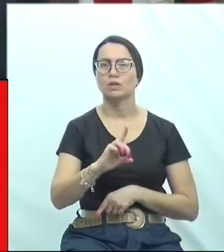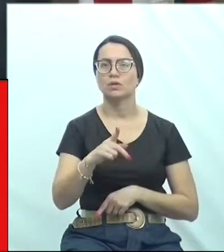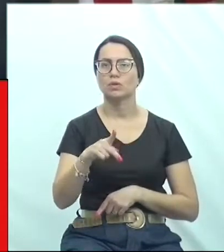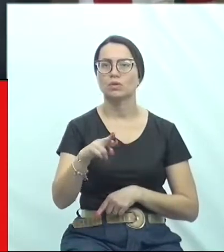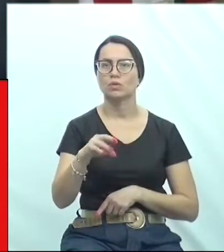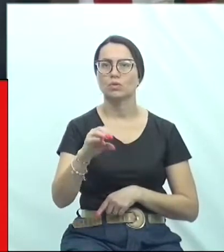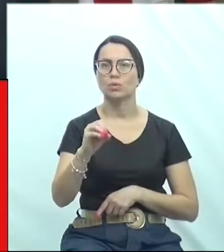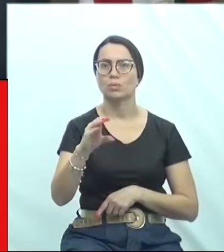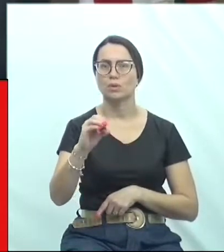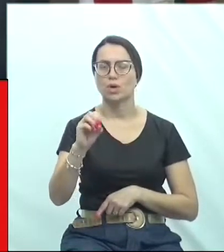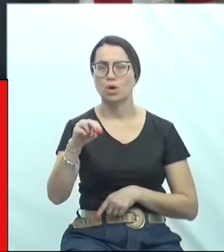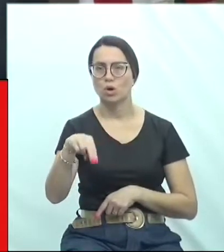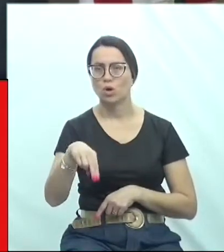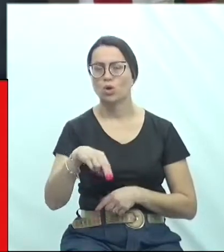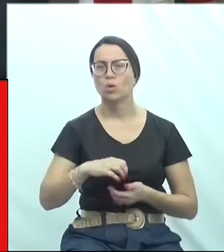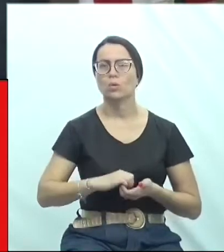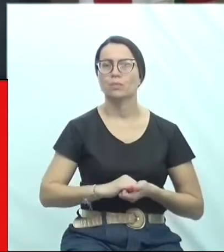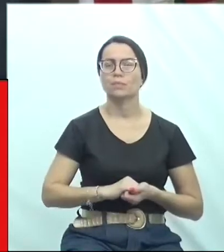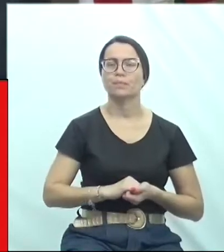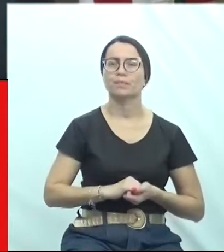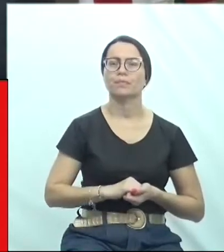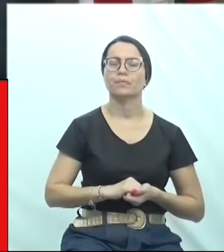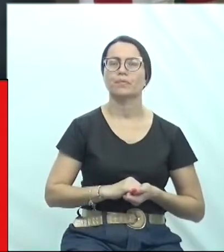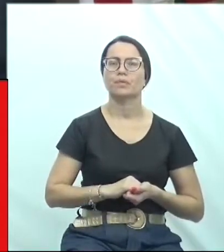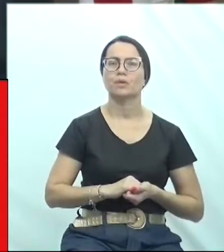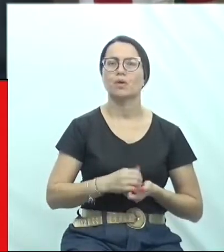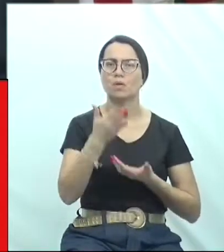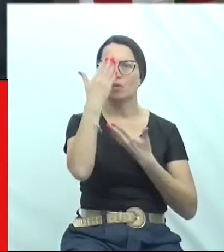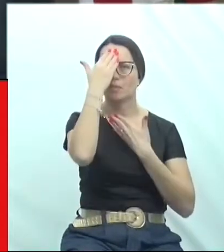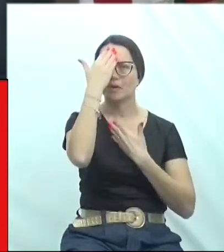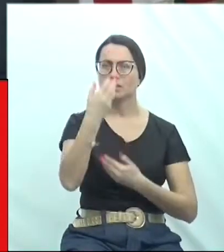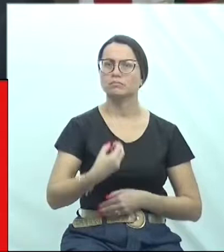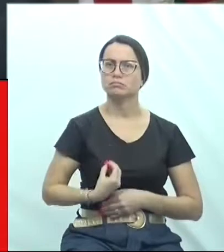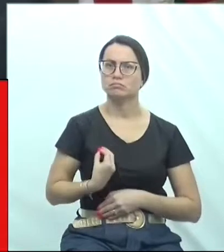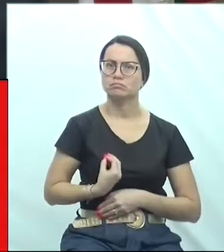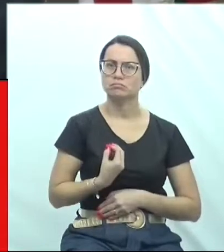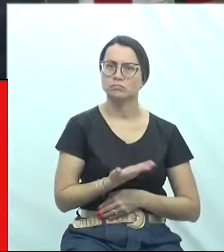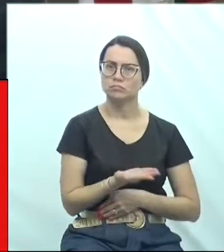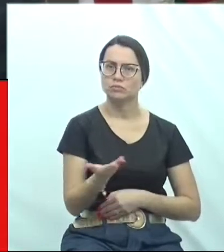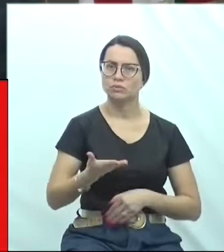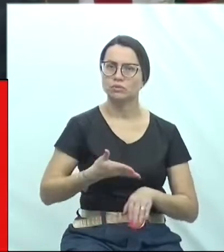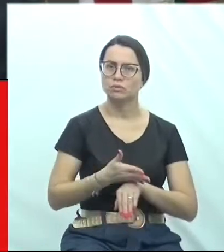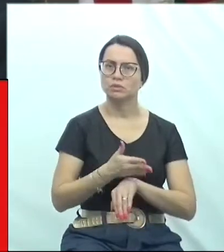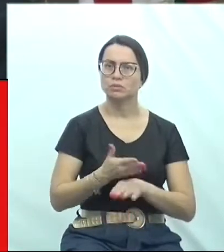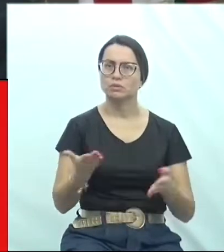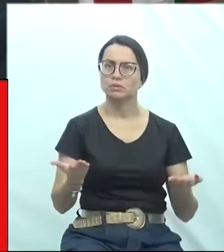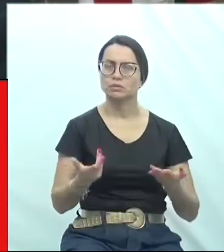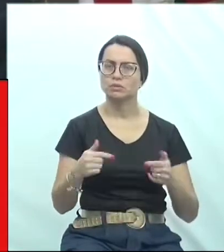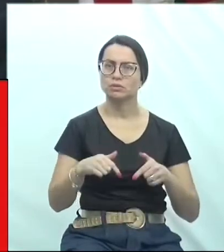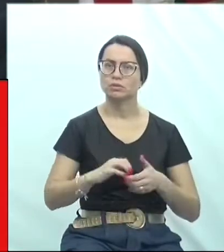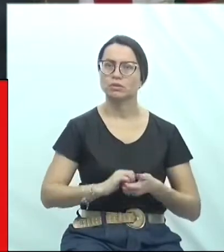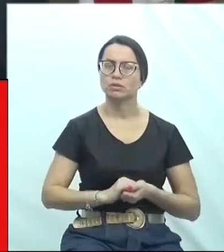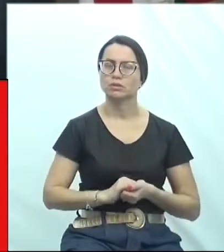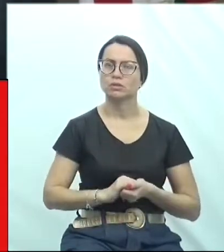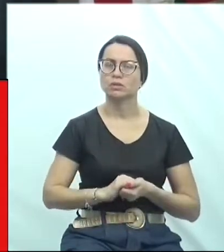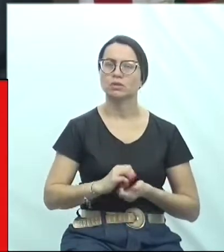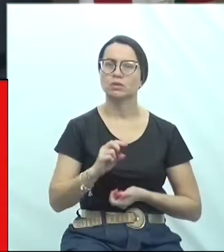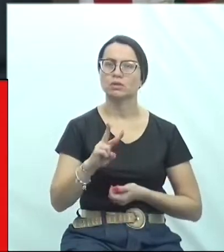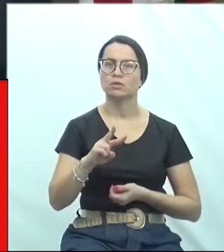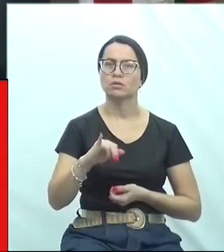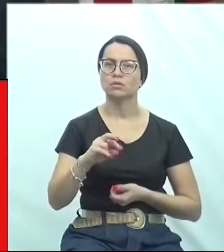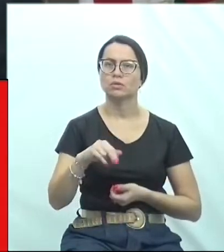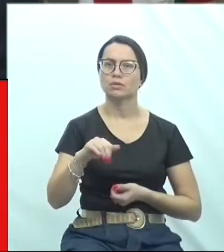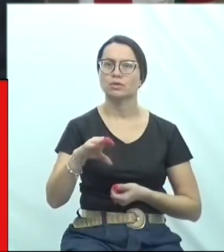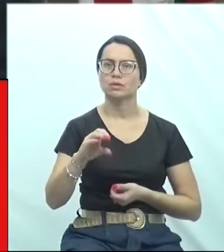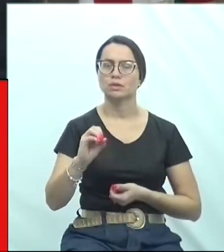né? Muito obrigado pela presença de vocês, o Vinícius Gouveia, que também é engenheiro mecânico da Casan,